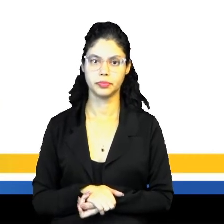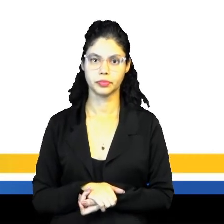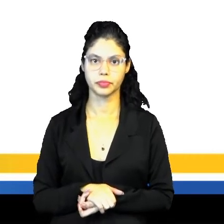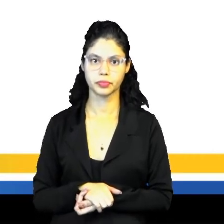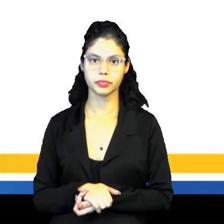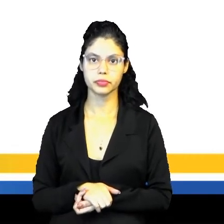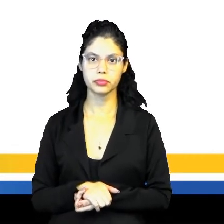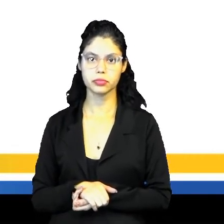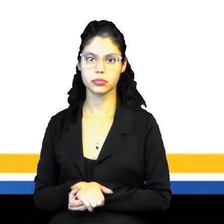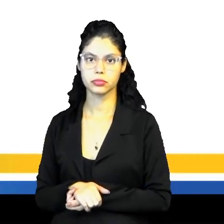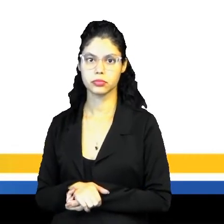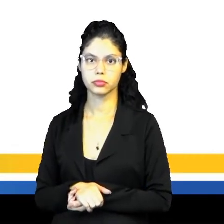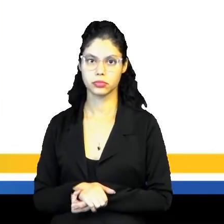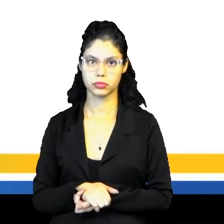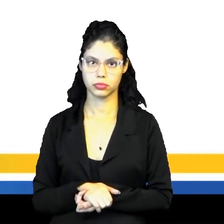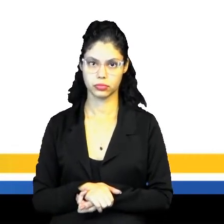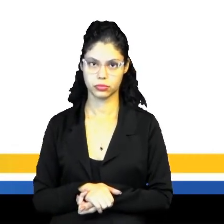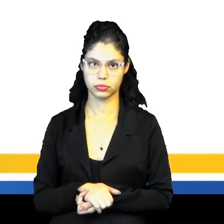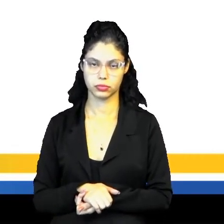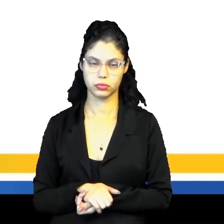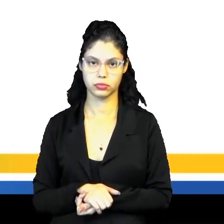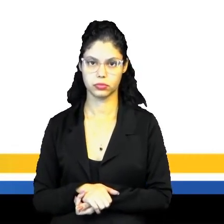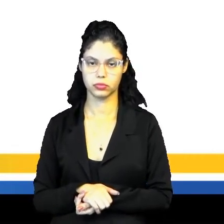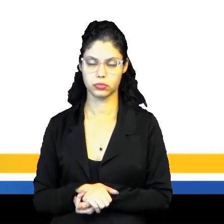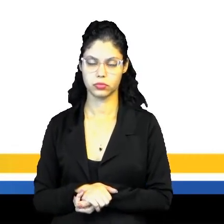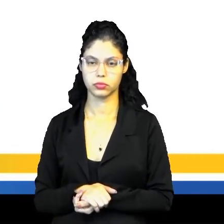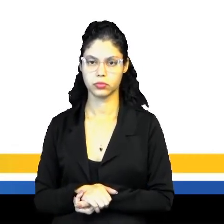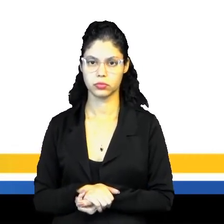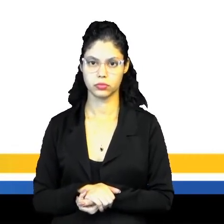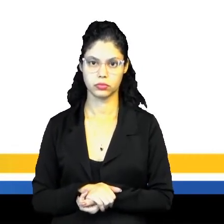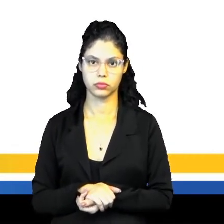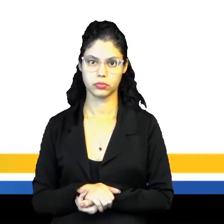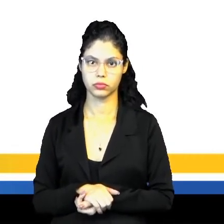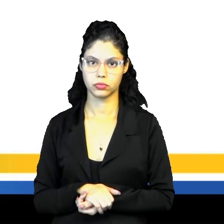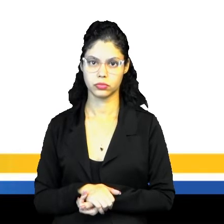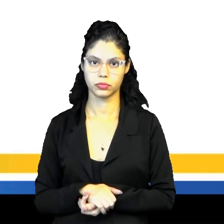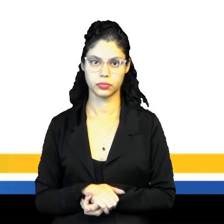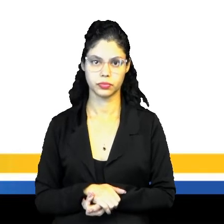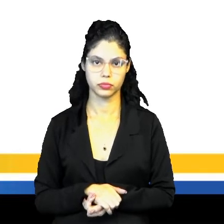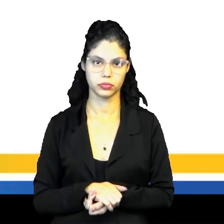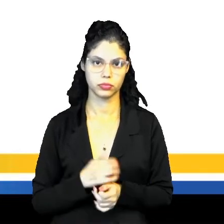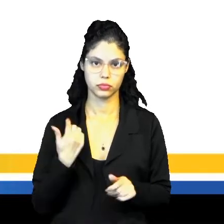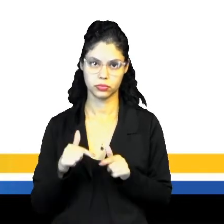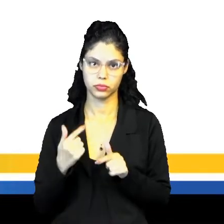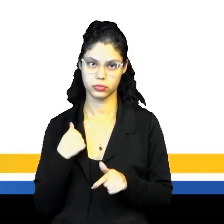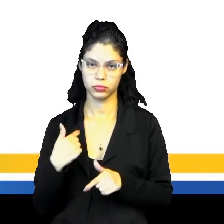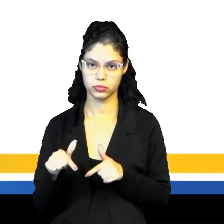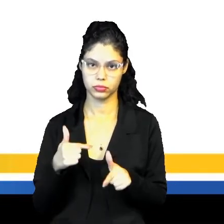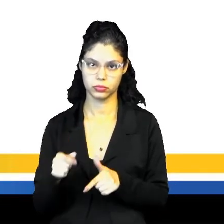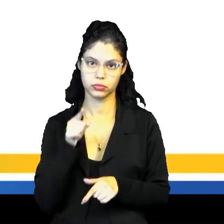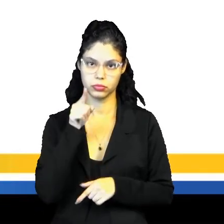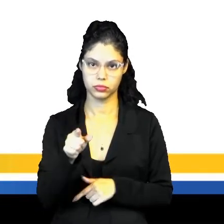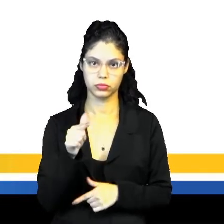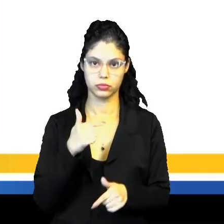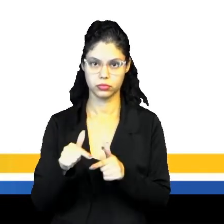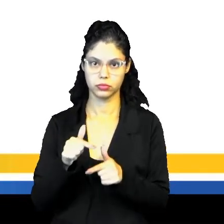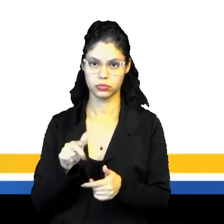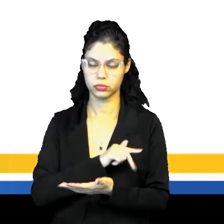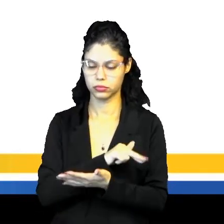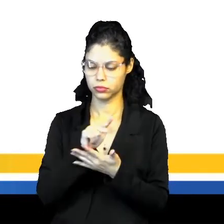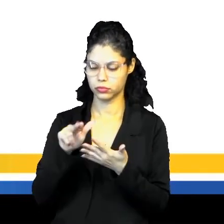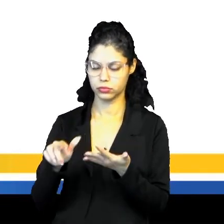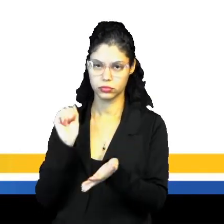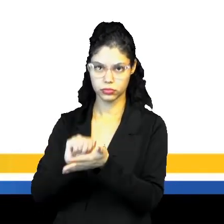vosotros trabajasteis e eles ou eles trabalharam, tá? Ou seja, o eu trabalhei, tu trabalhastes, né?